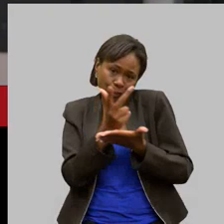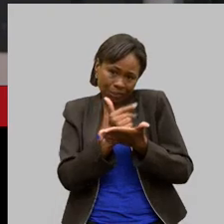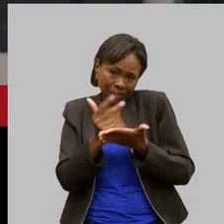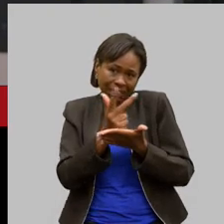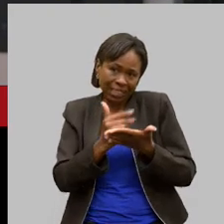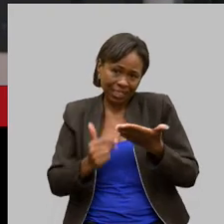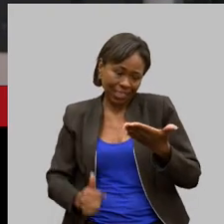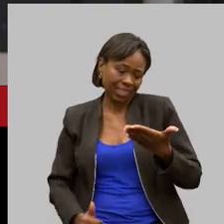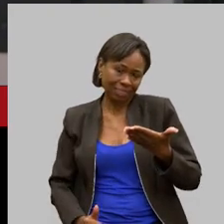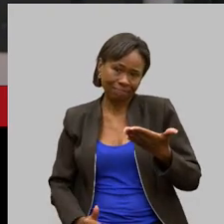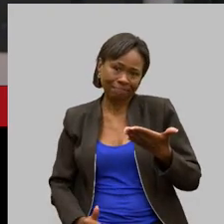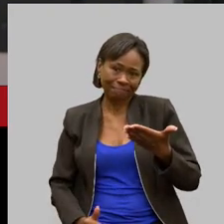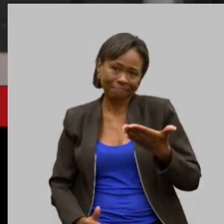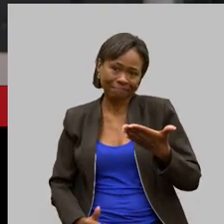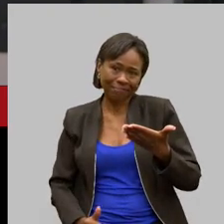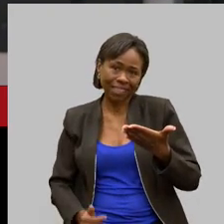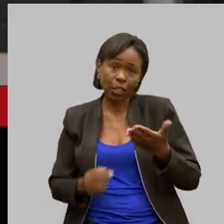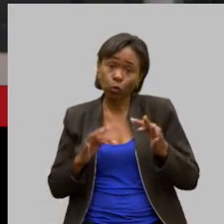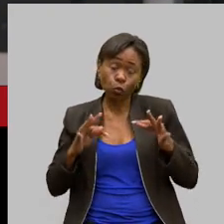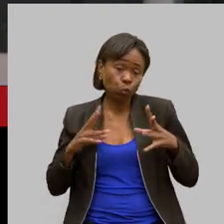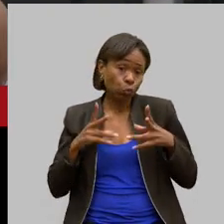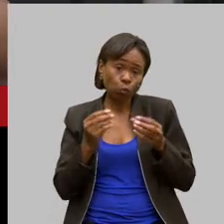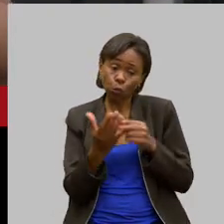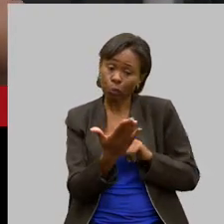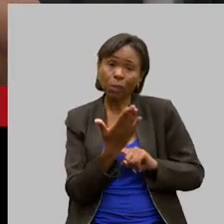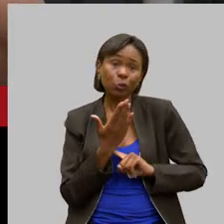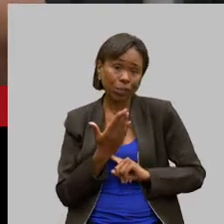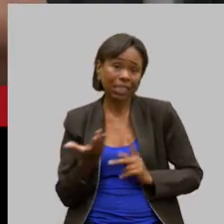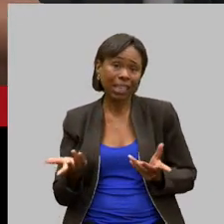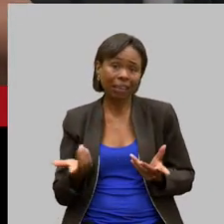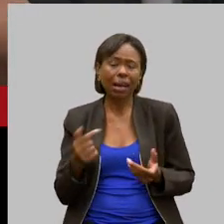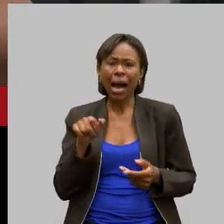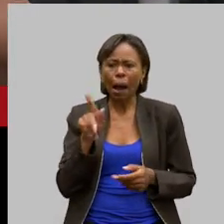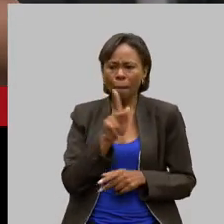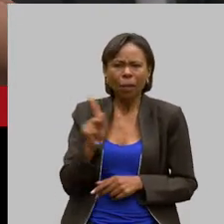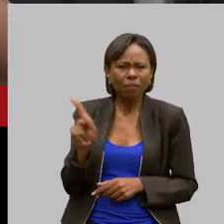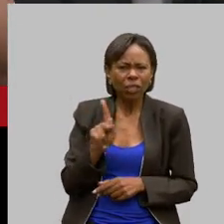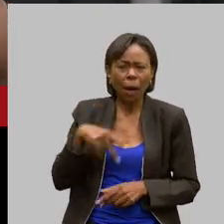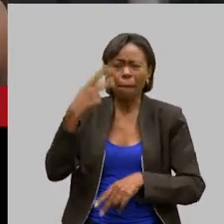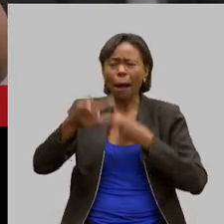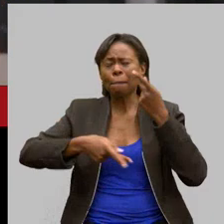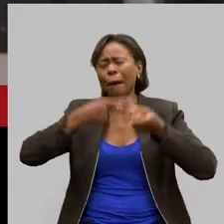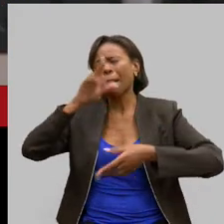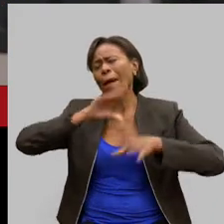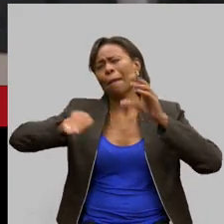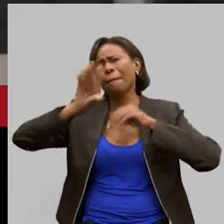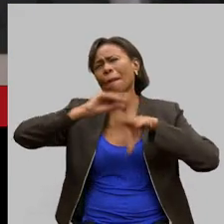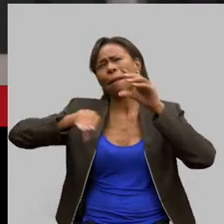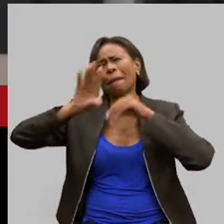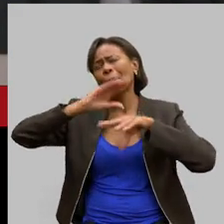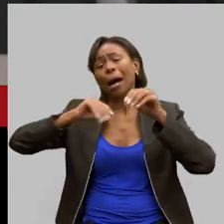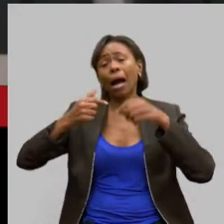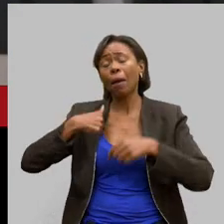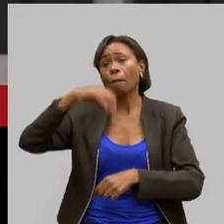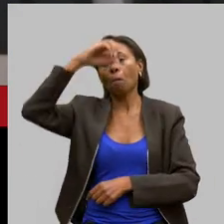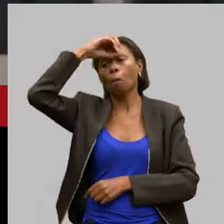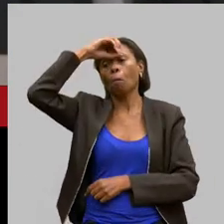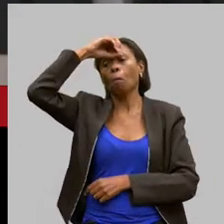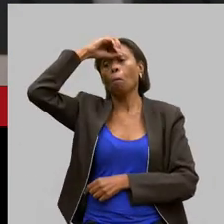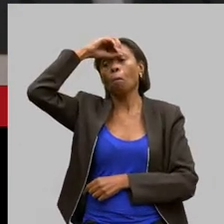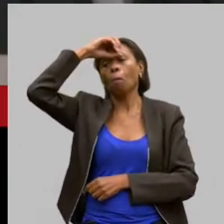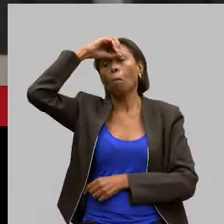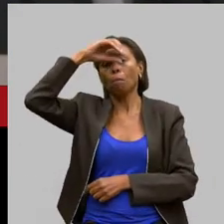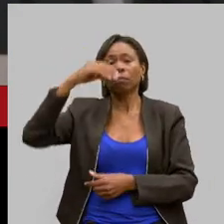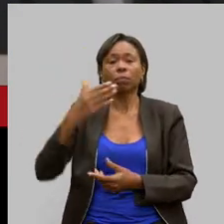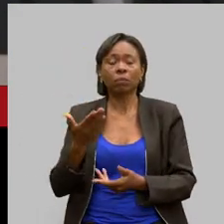Vida em tudo a professora falava falava eu não entendia nada e eu